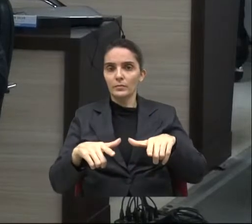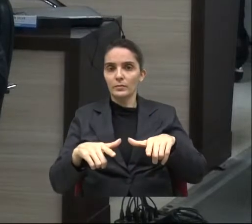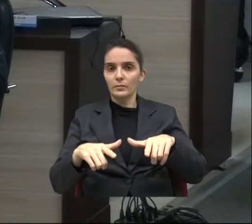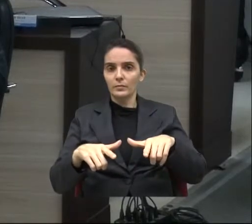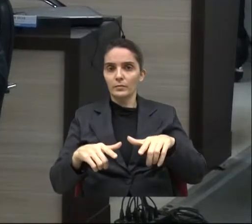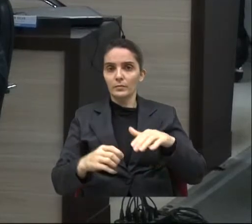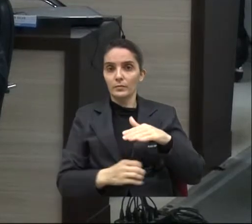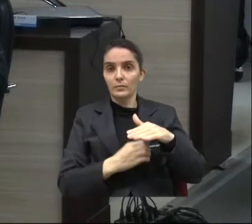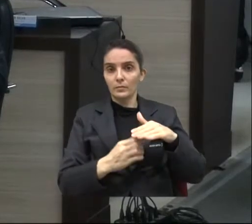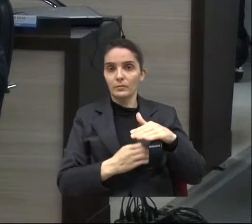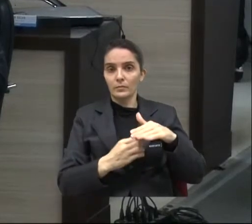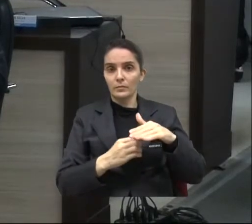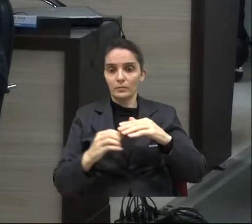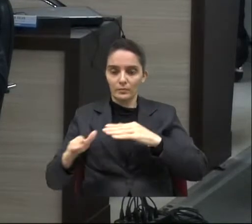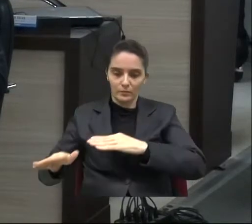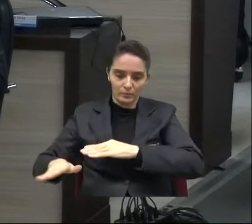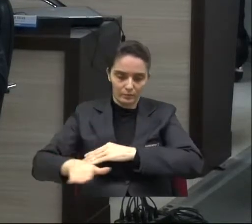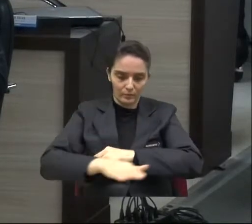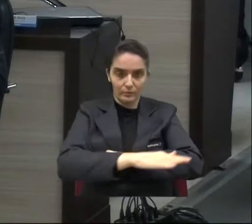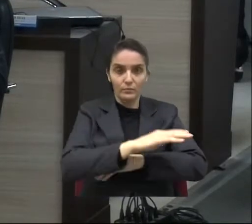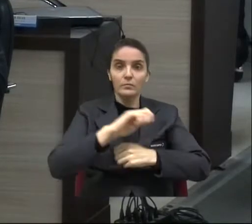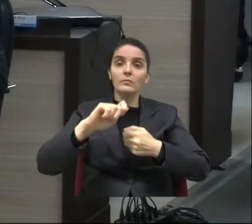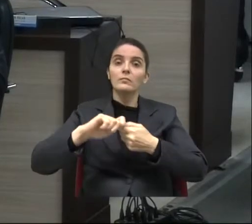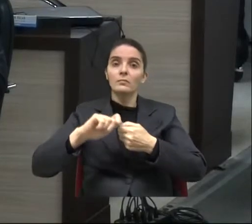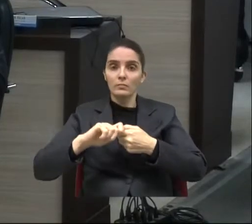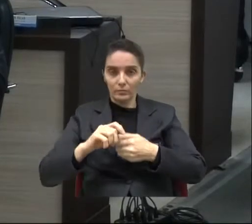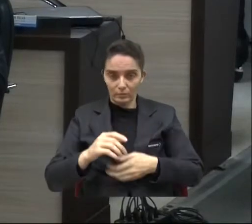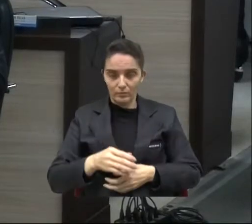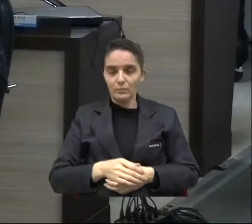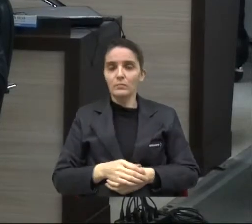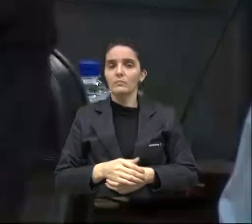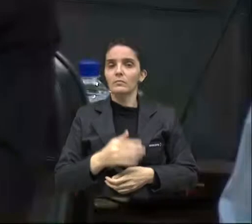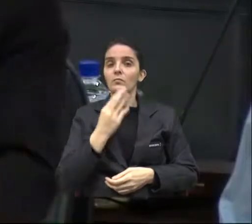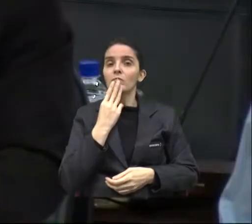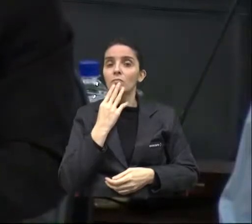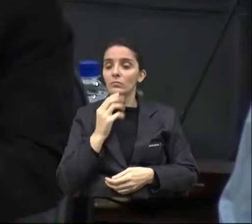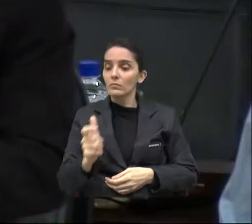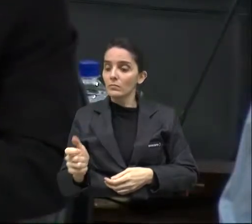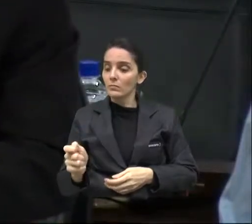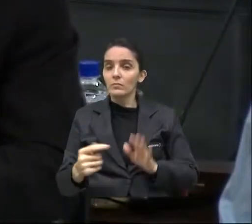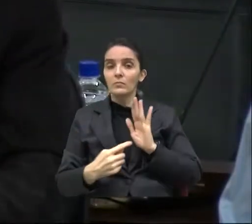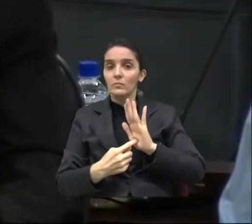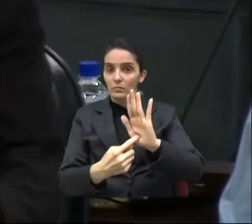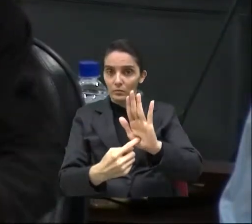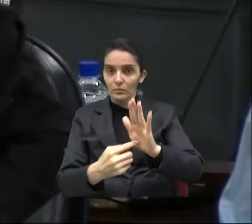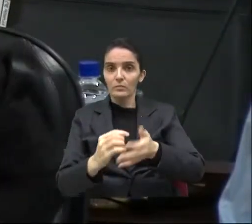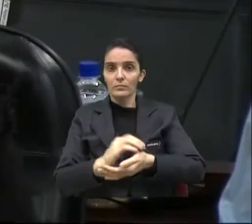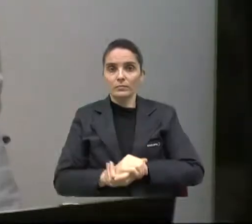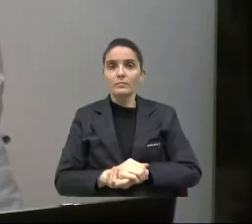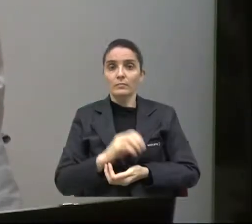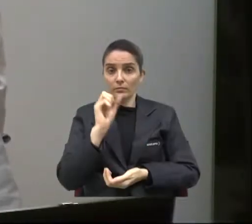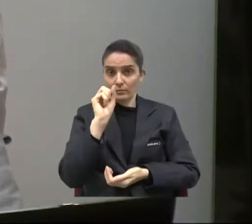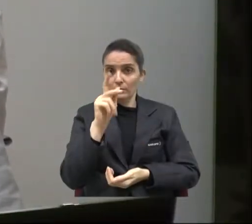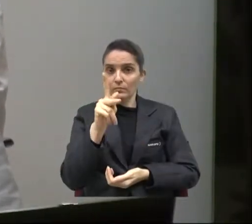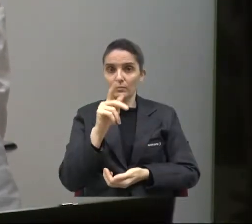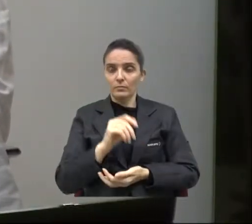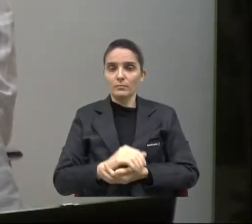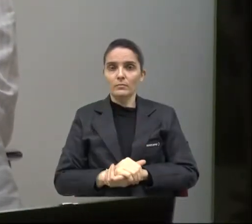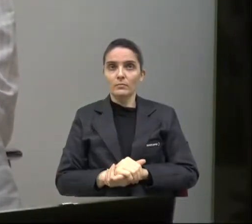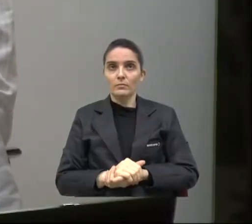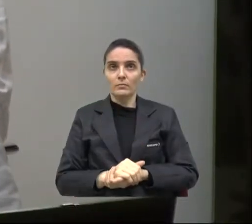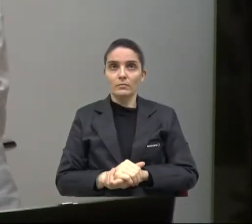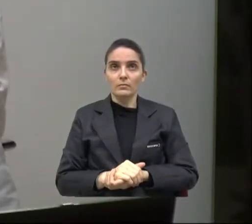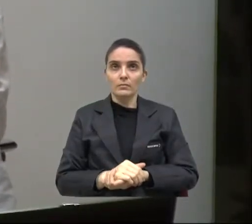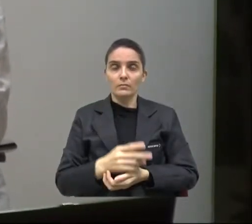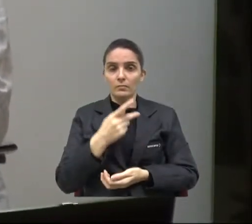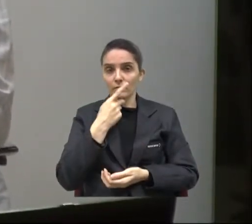tapado pelo tapa-buraco. Eu vou fotografar e vou apresentar. Obrigado, presidente. Muito bem. Sem problema. Estou falando que do